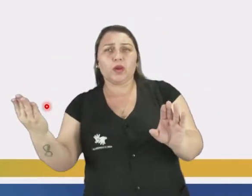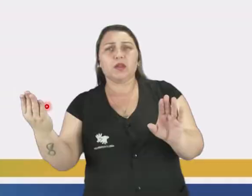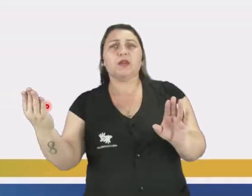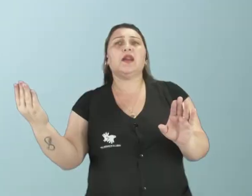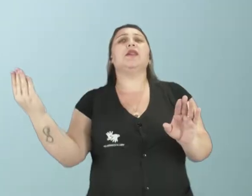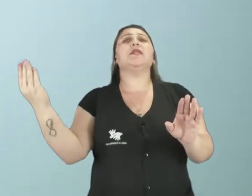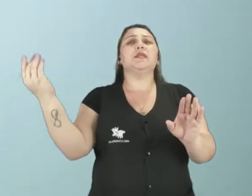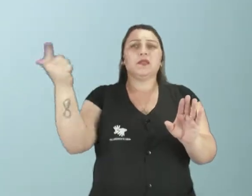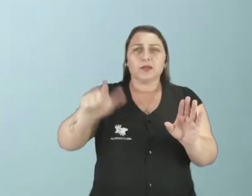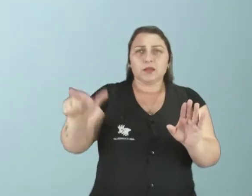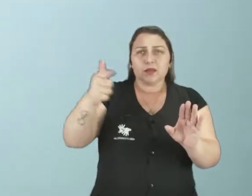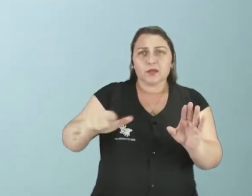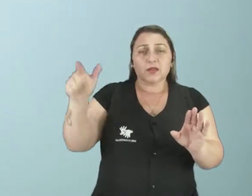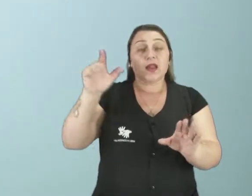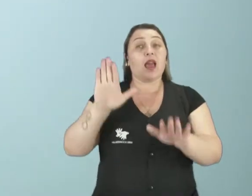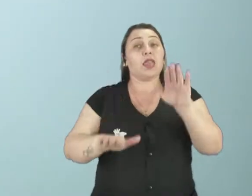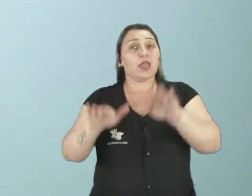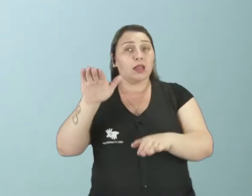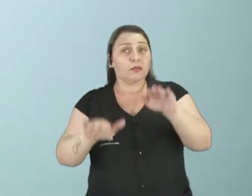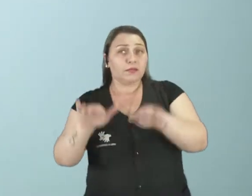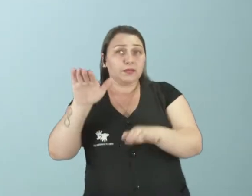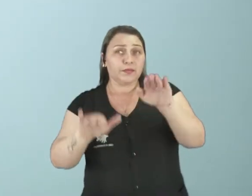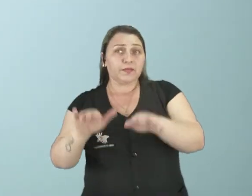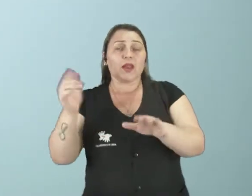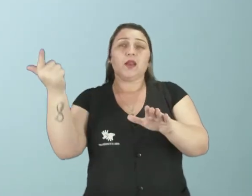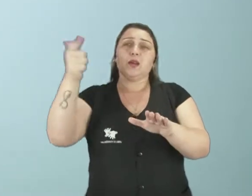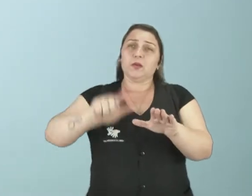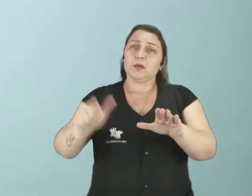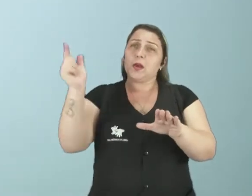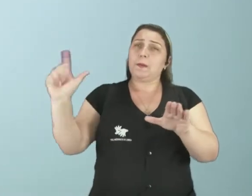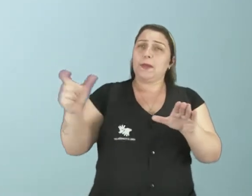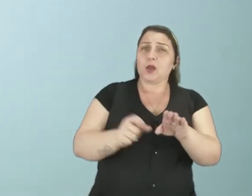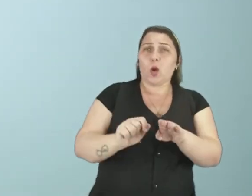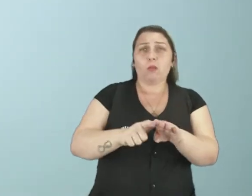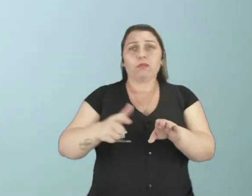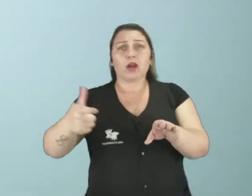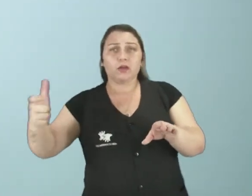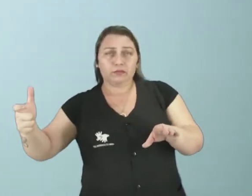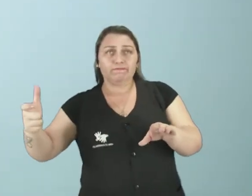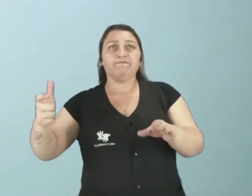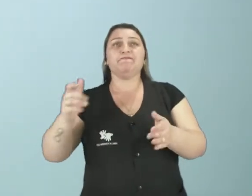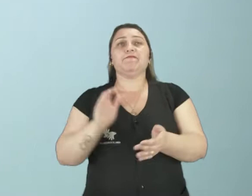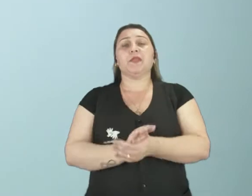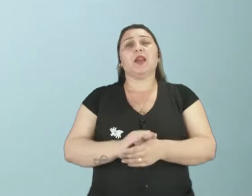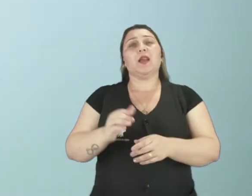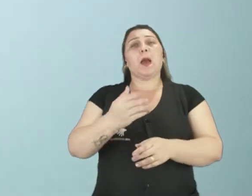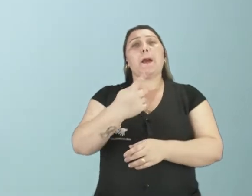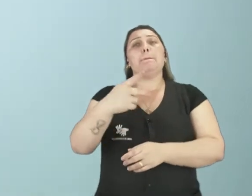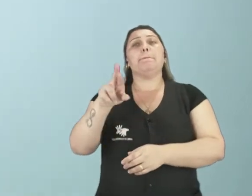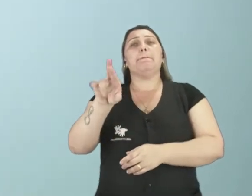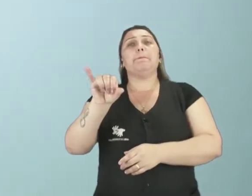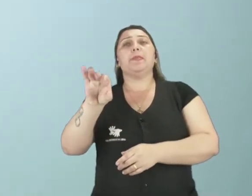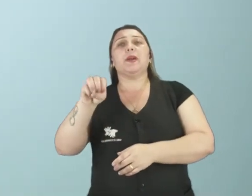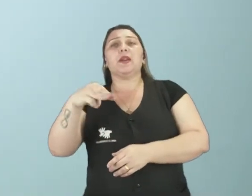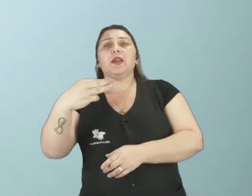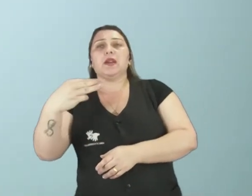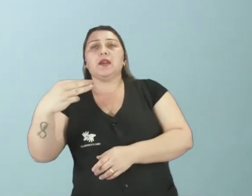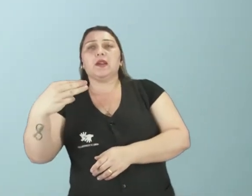repete. E aí, dependendo do tipo, há uma repetição menor ou maior. Então, vamos lá. Primeira